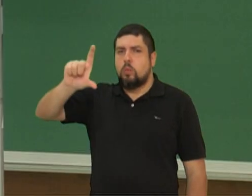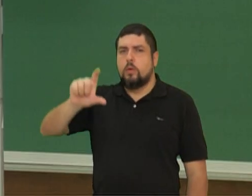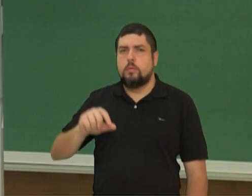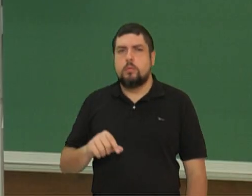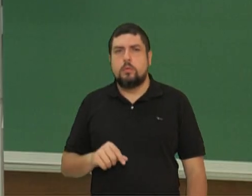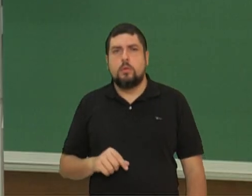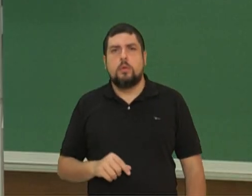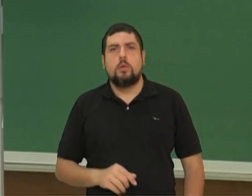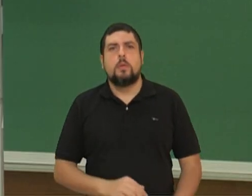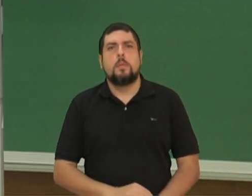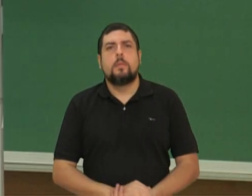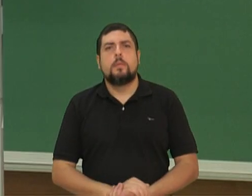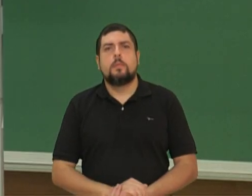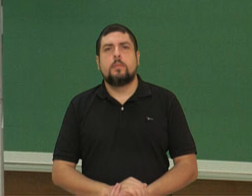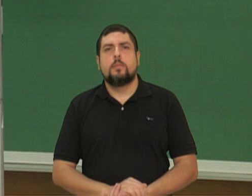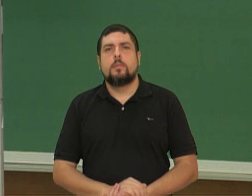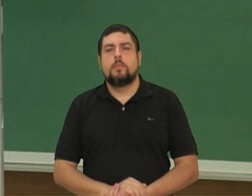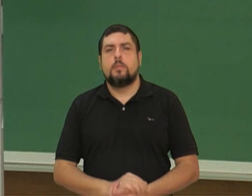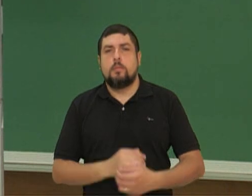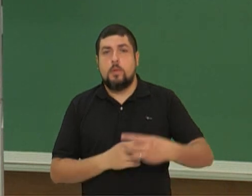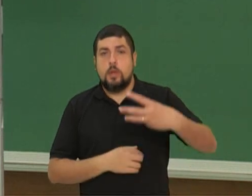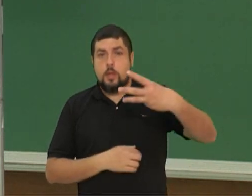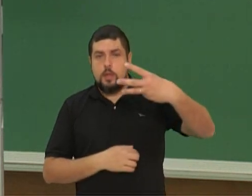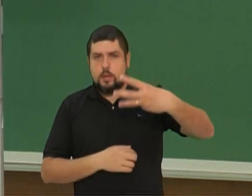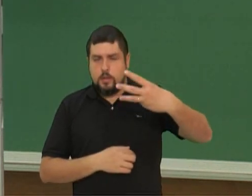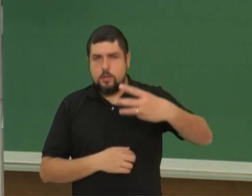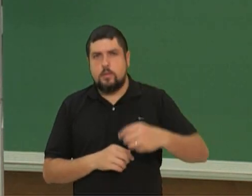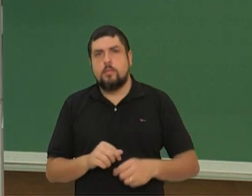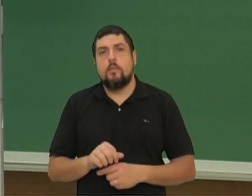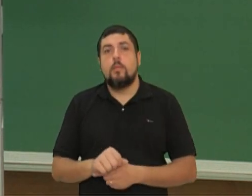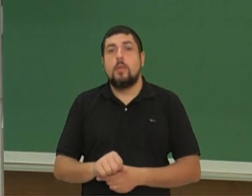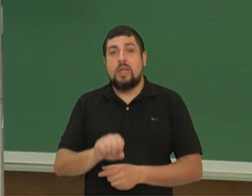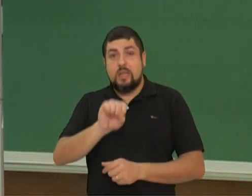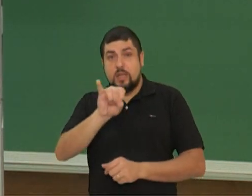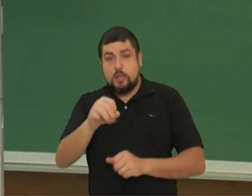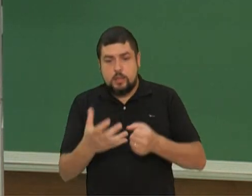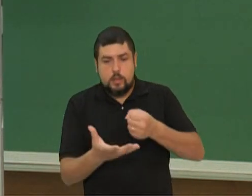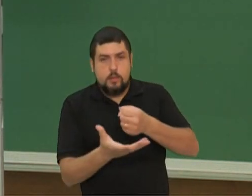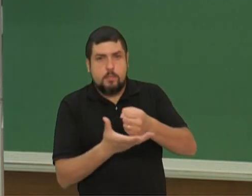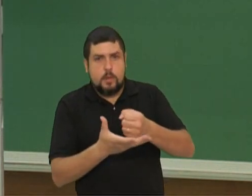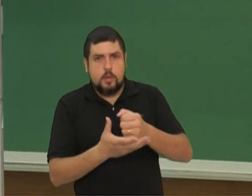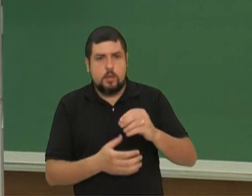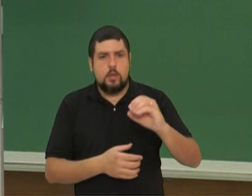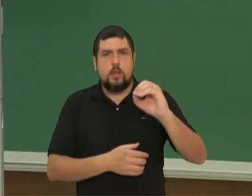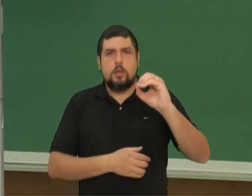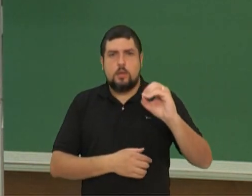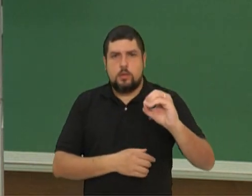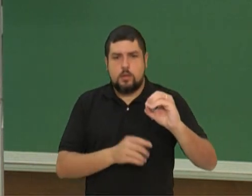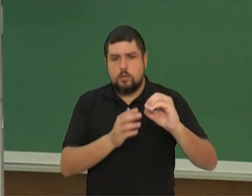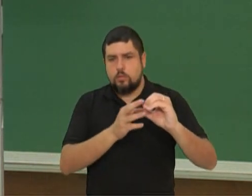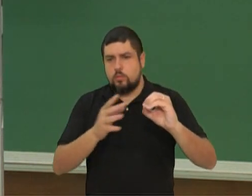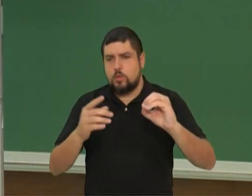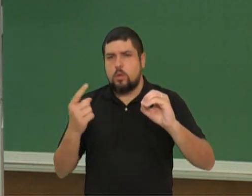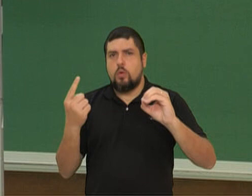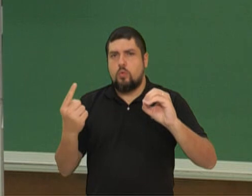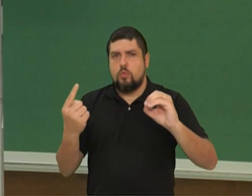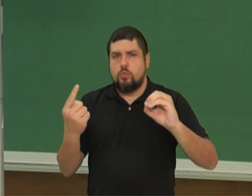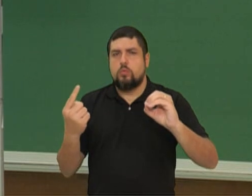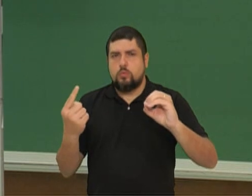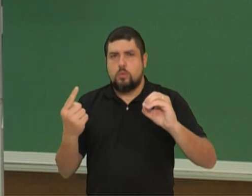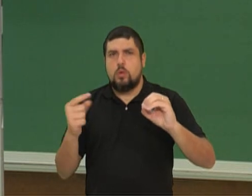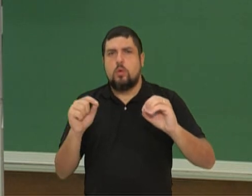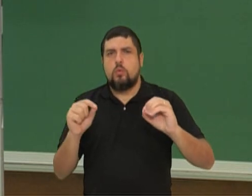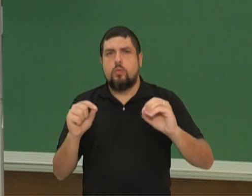função crescente. Terceira propriedade, se essa base estiver entre 0 e 1, então aí a função